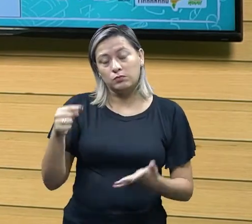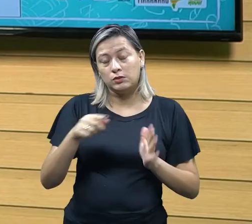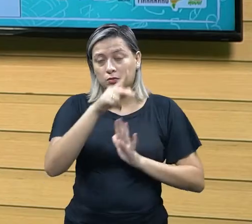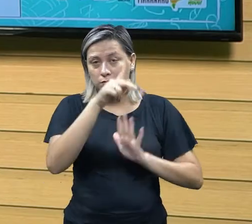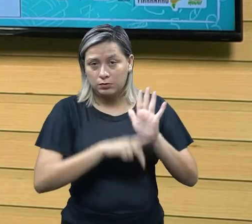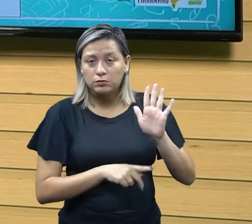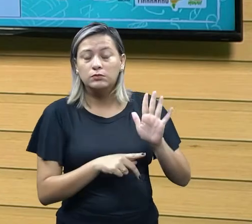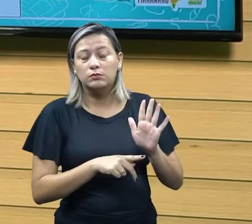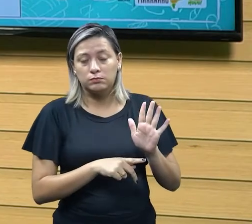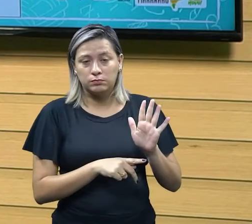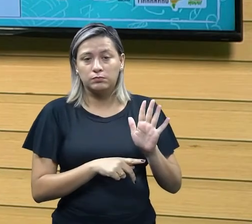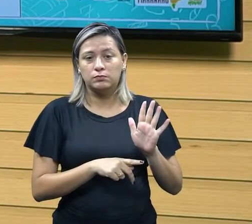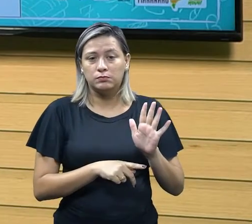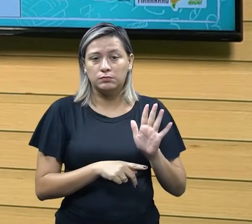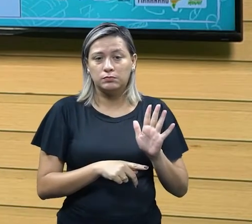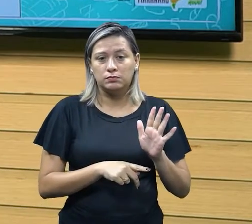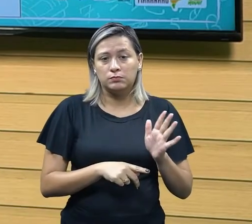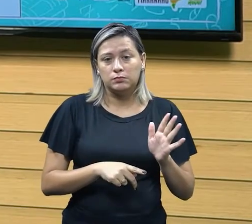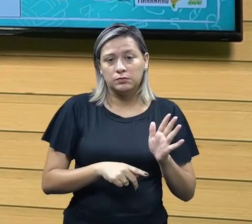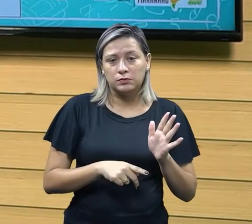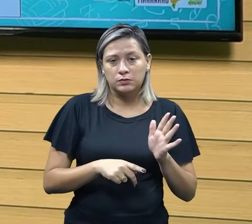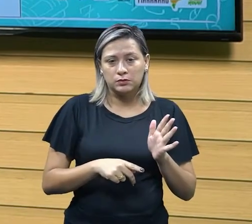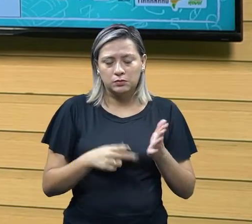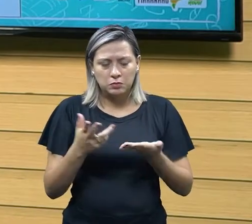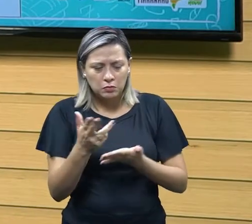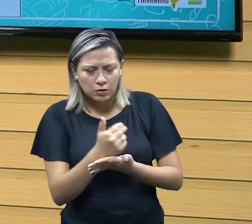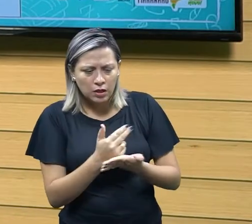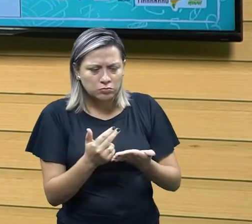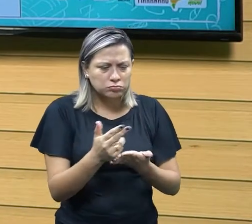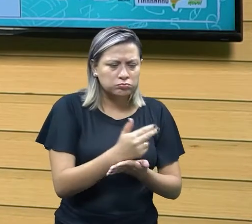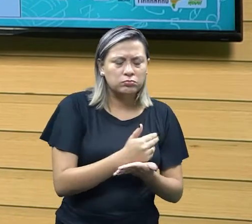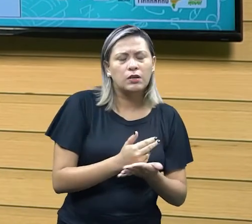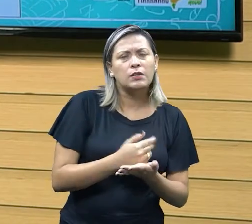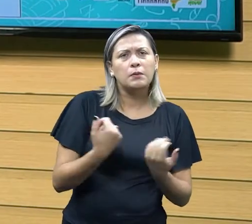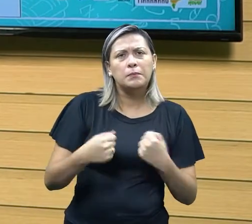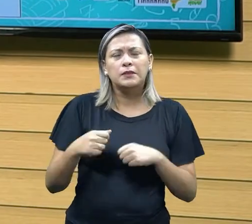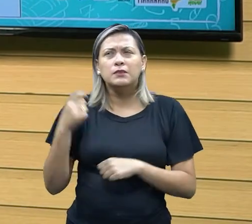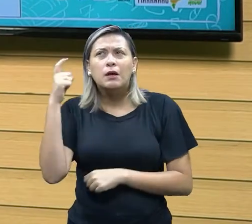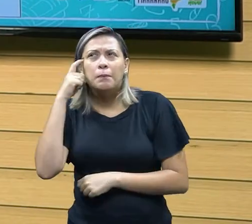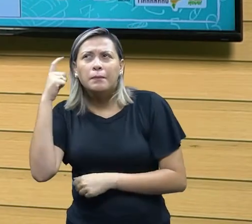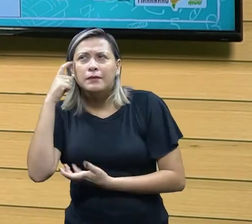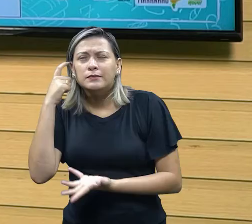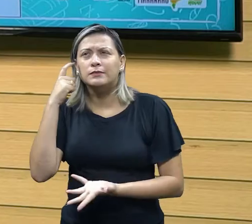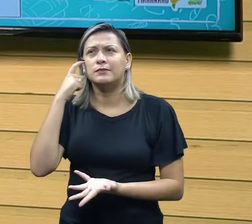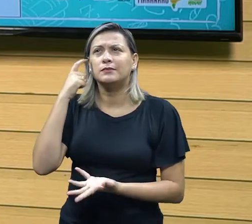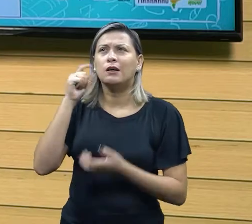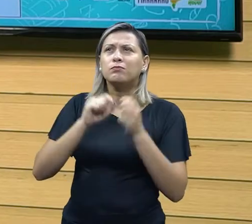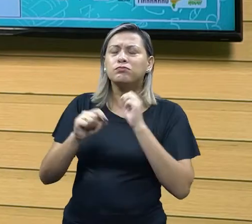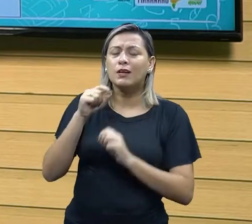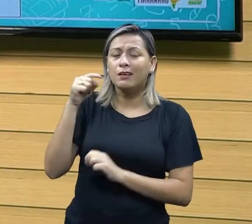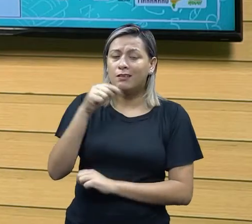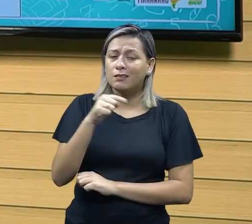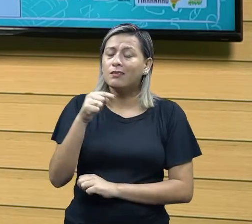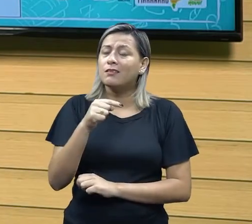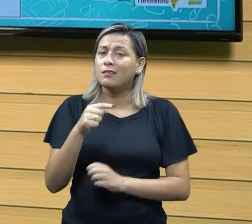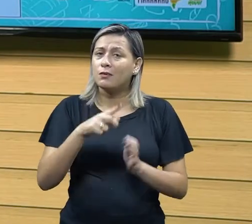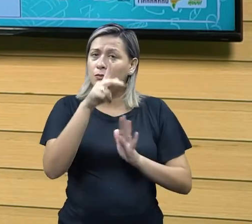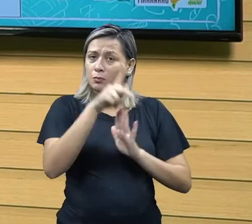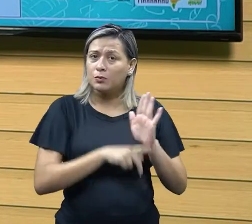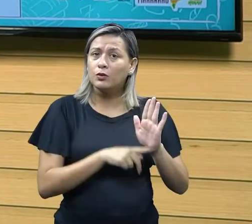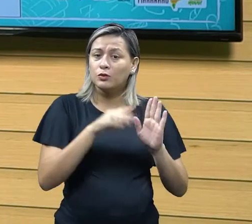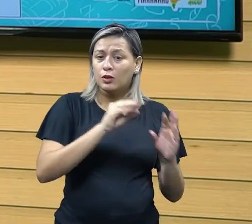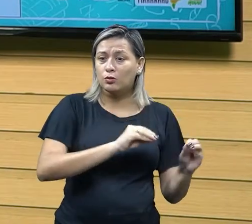projeto, você faz um esboço, tem que ter na mente que aquele esboço, aquele projeto, quando for